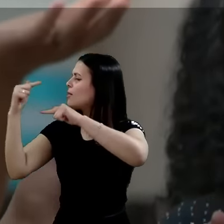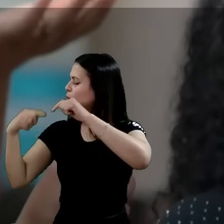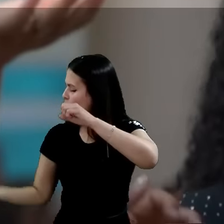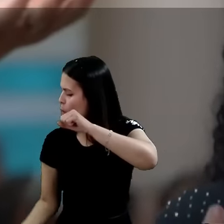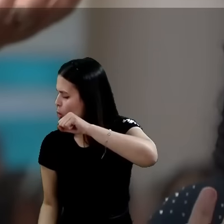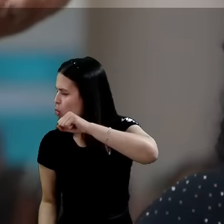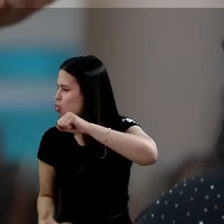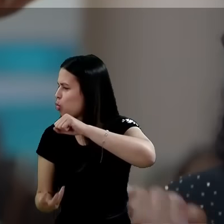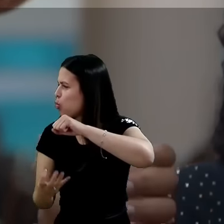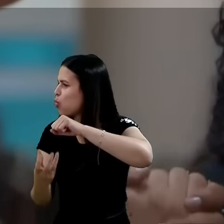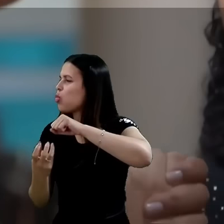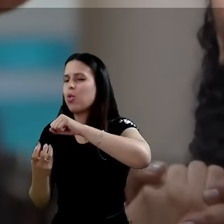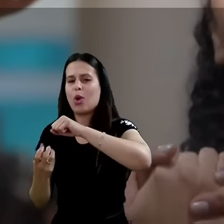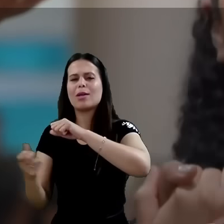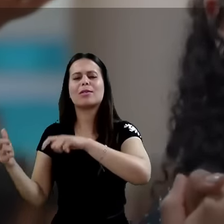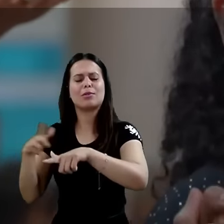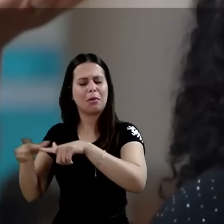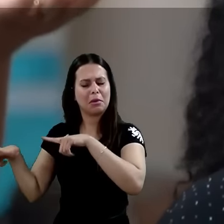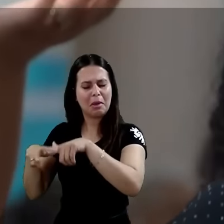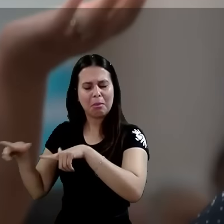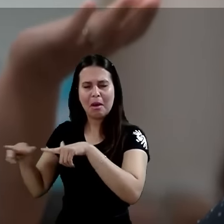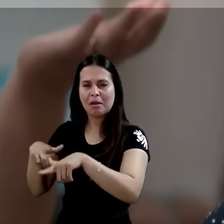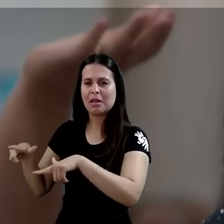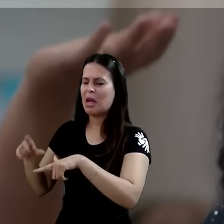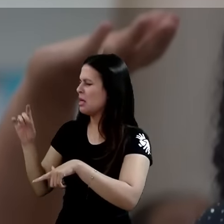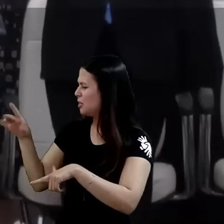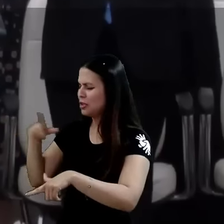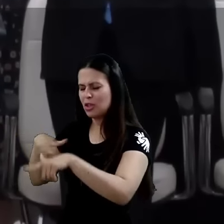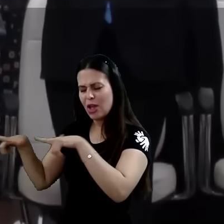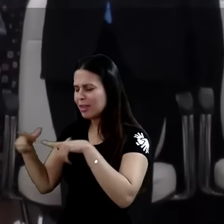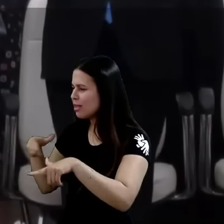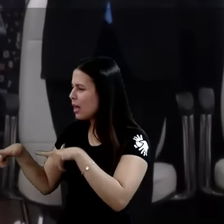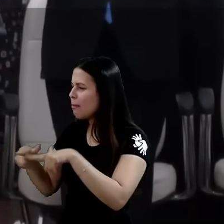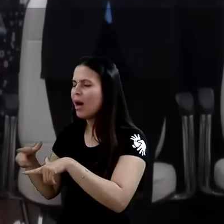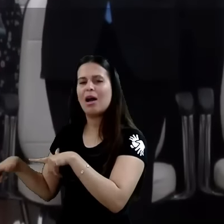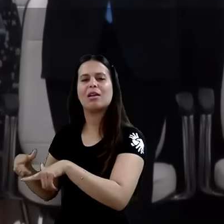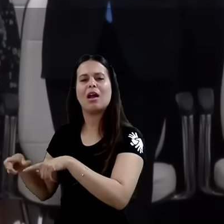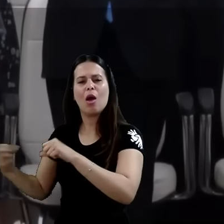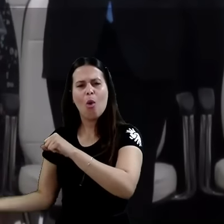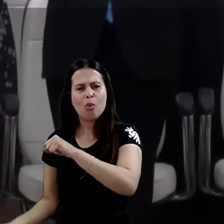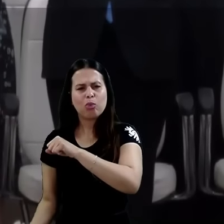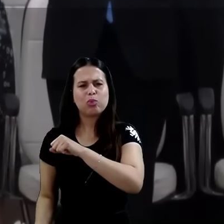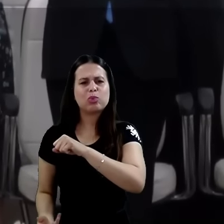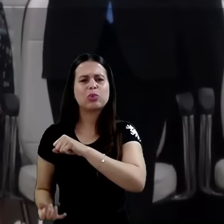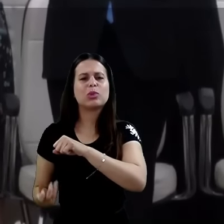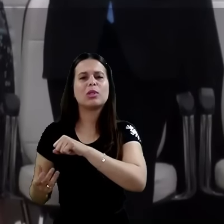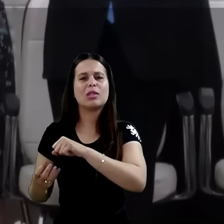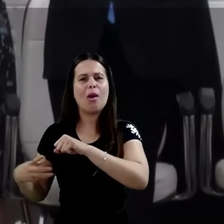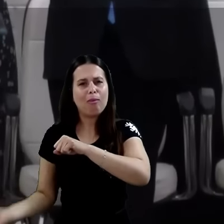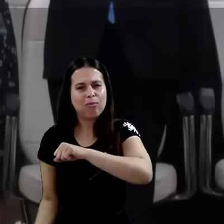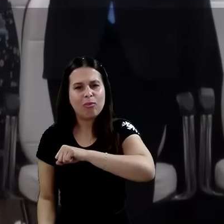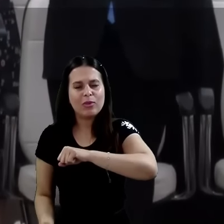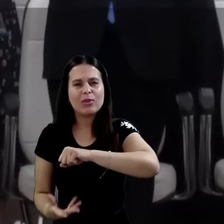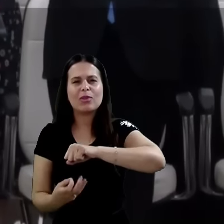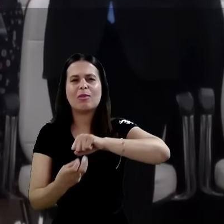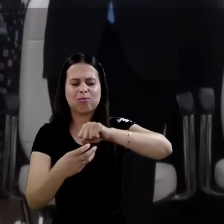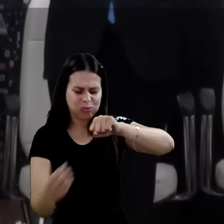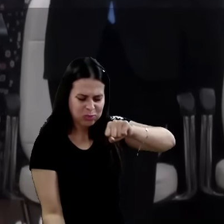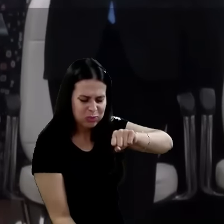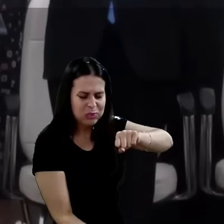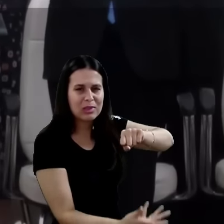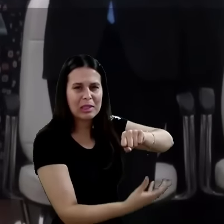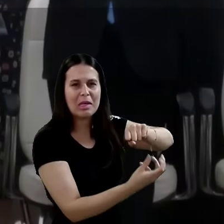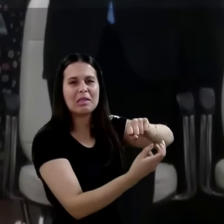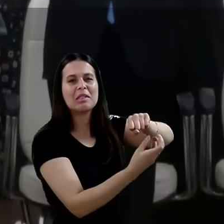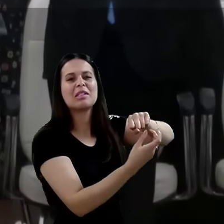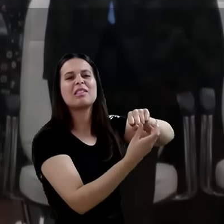esse vaso é só trabalhar Diga aí é só trabalhar ele já acendeu ele já acendeu ele já acendeu coloca a